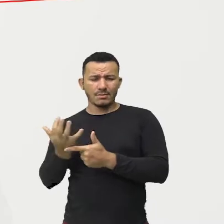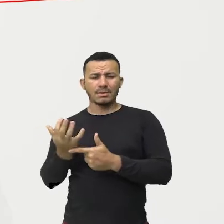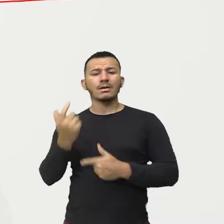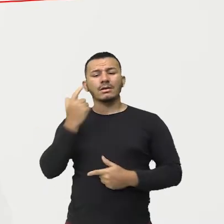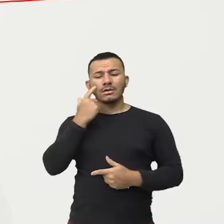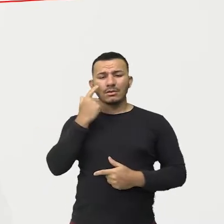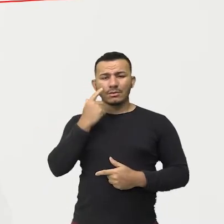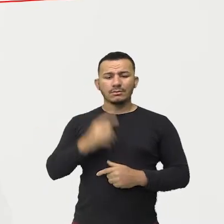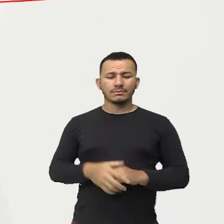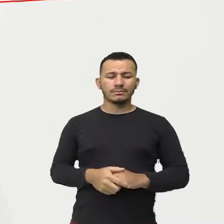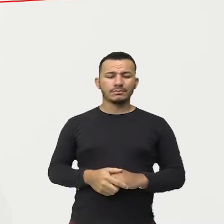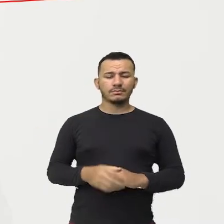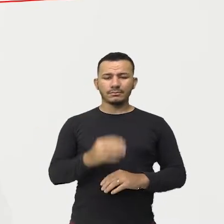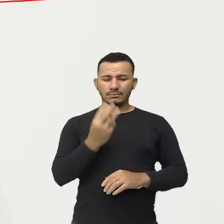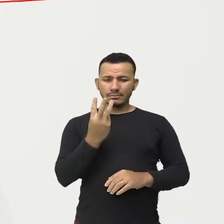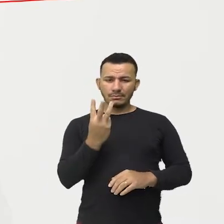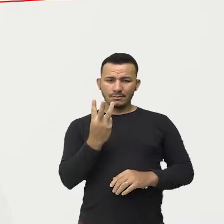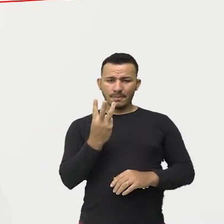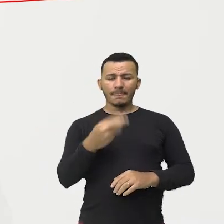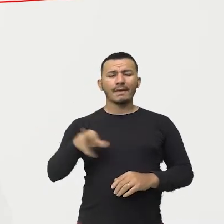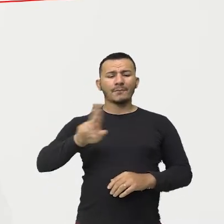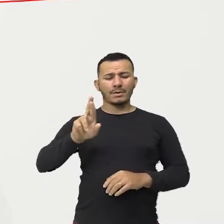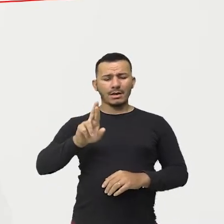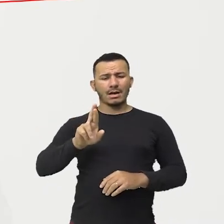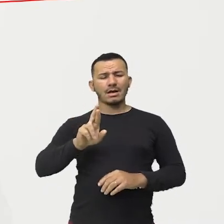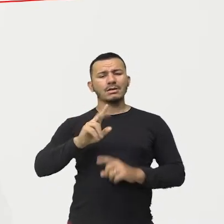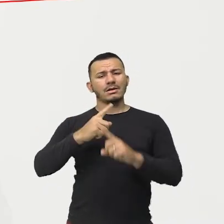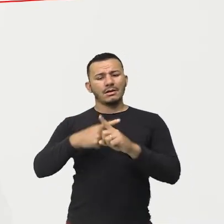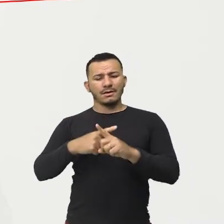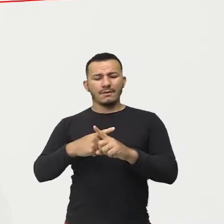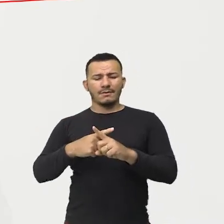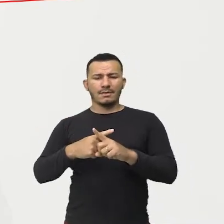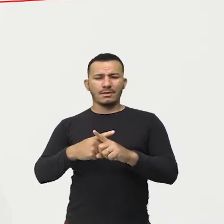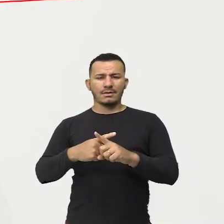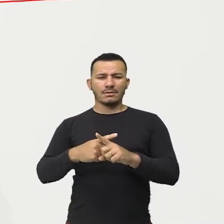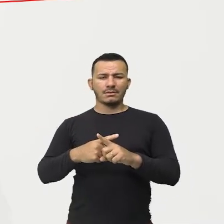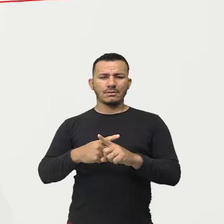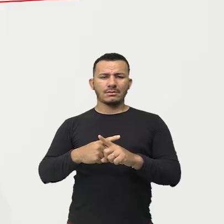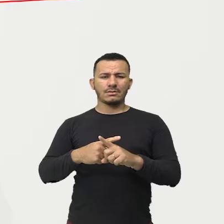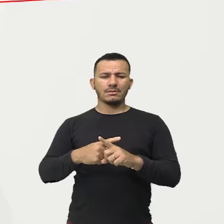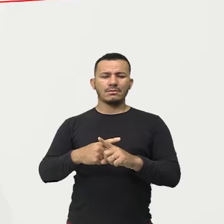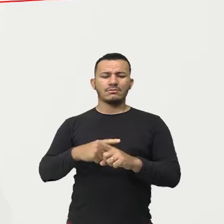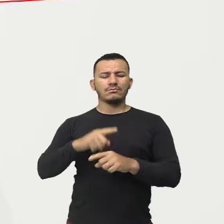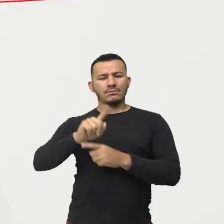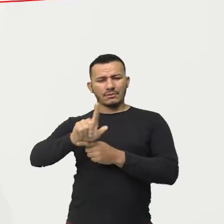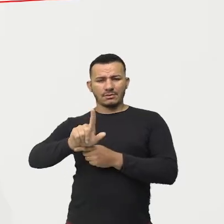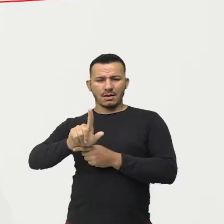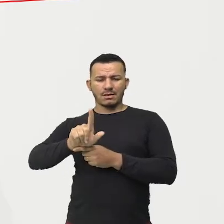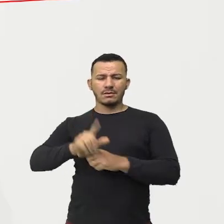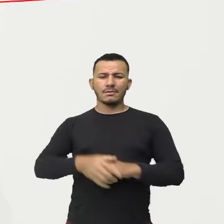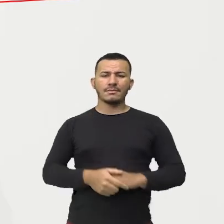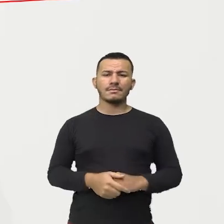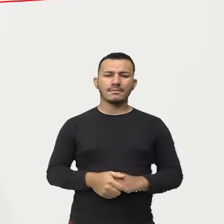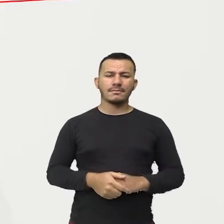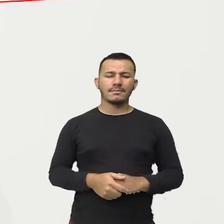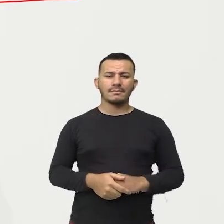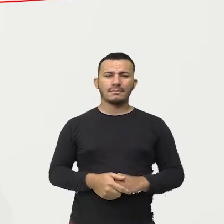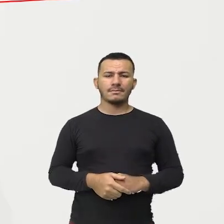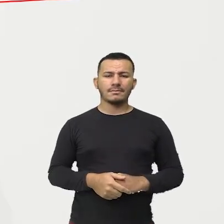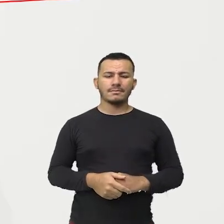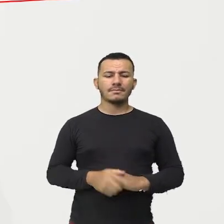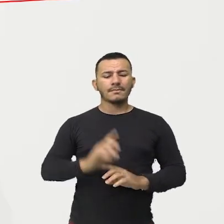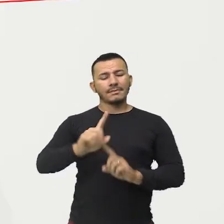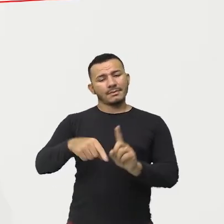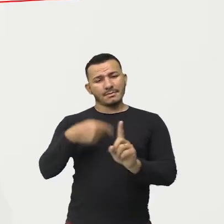é, olha só, R$3 vezes L, quer dizer, R$3 vezes a quantidade de leite que a gente